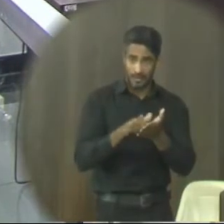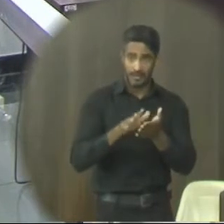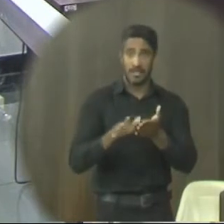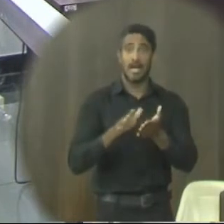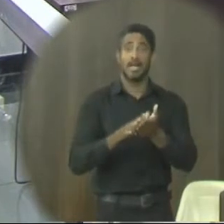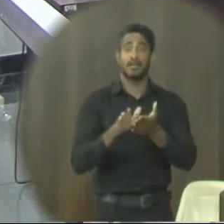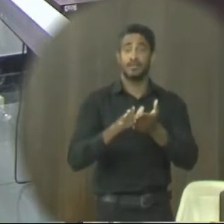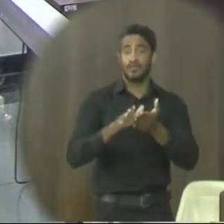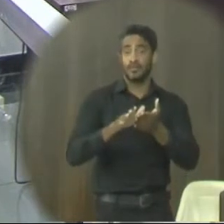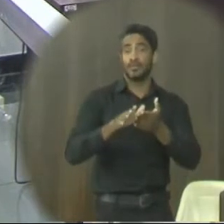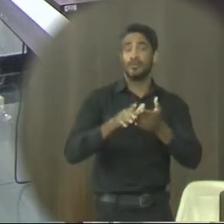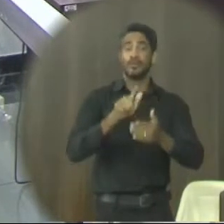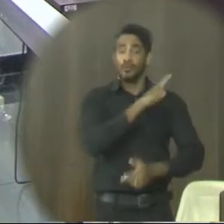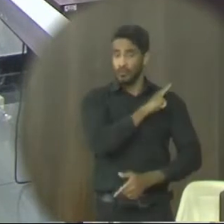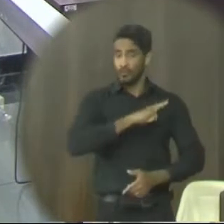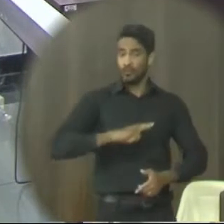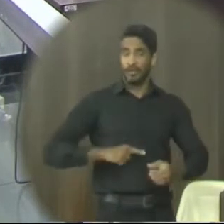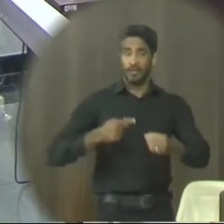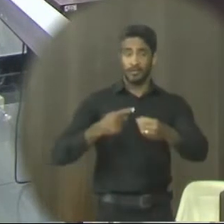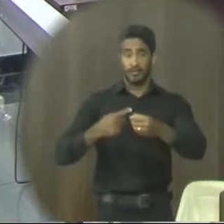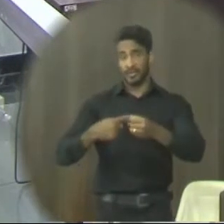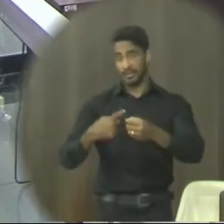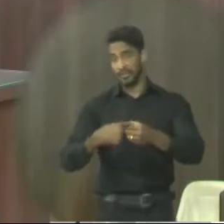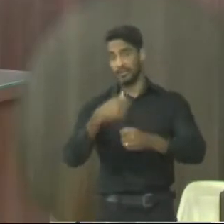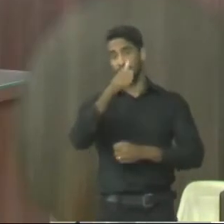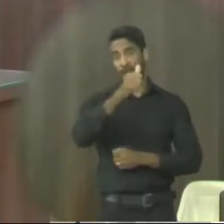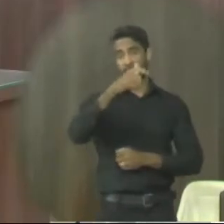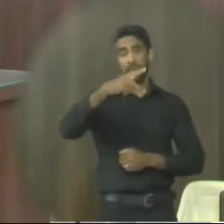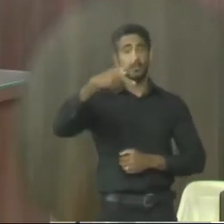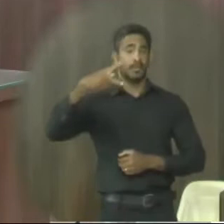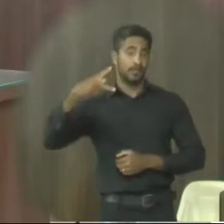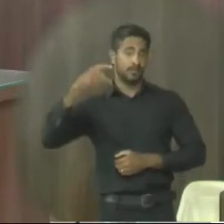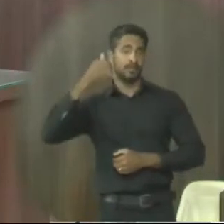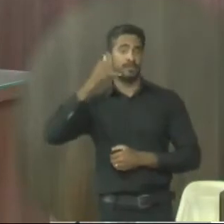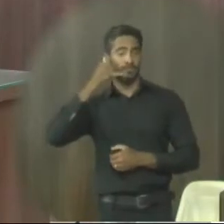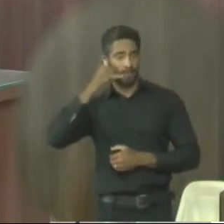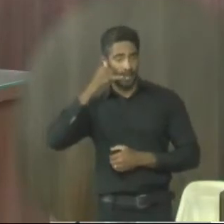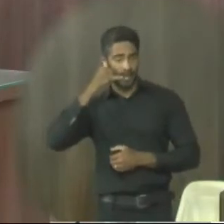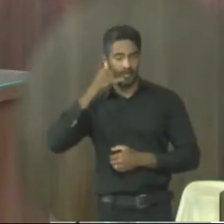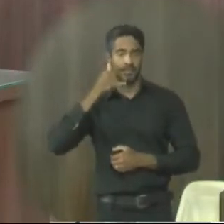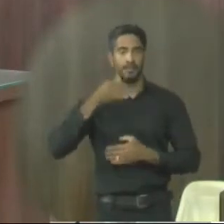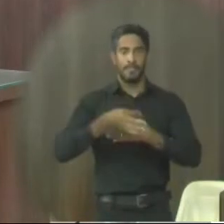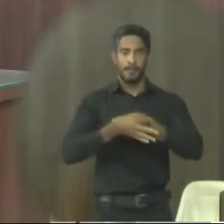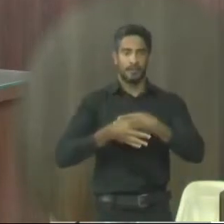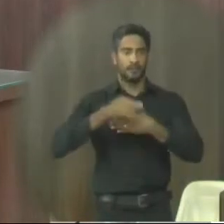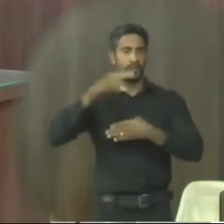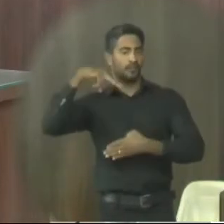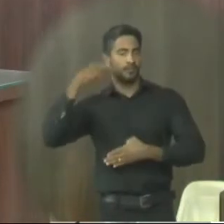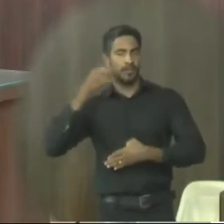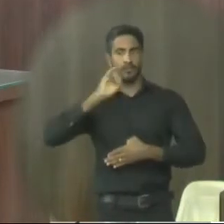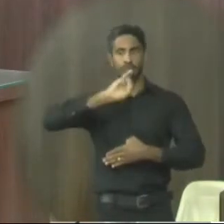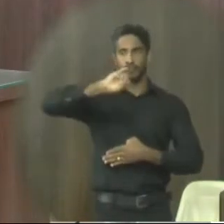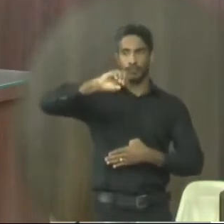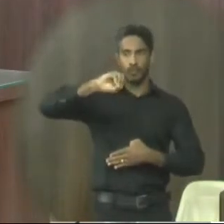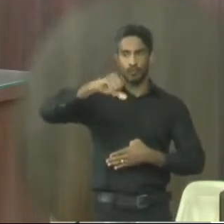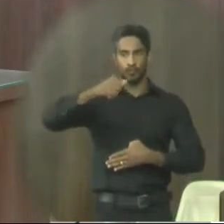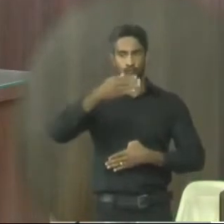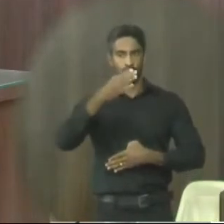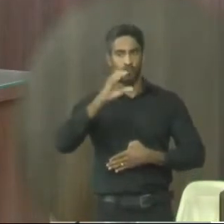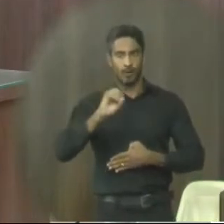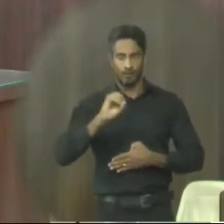governo municipal por meio de aplicativo para celulares, de autoria do vereador João Pereira da